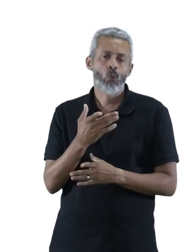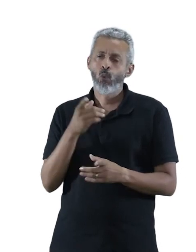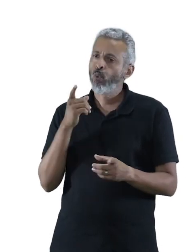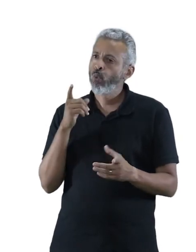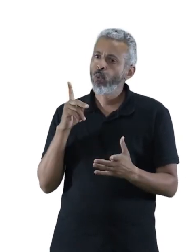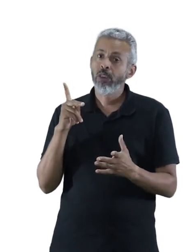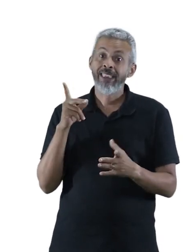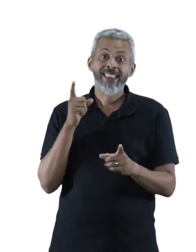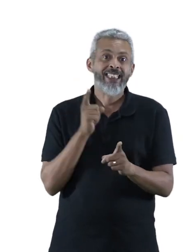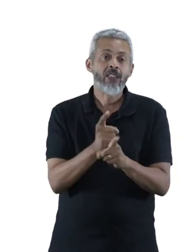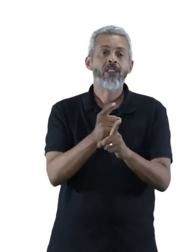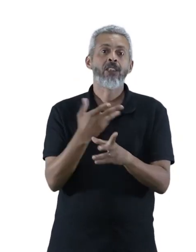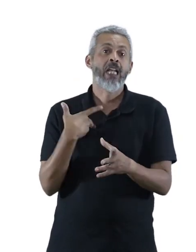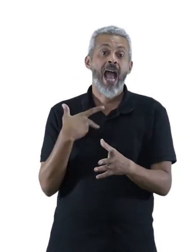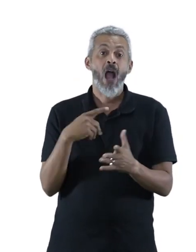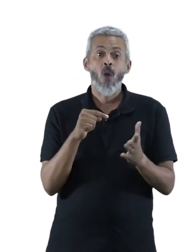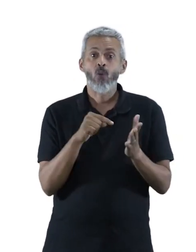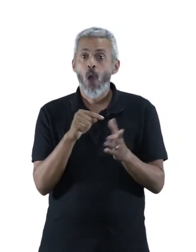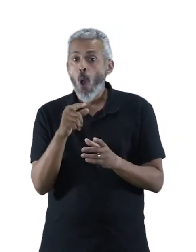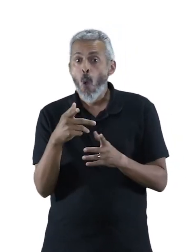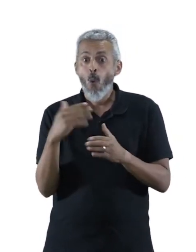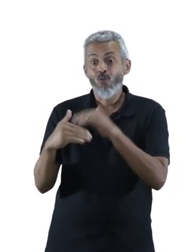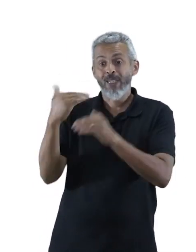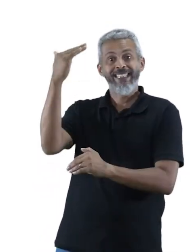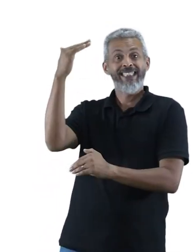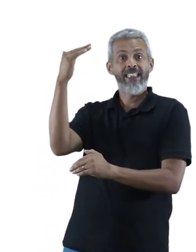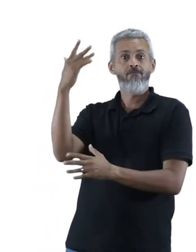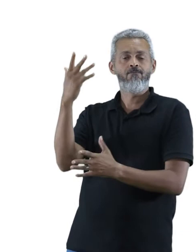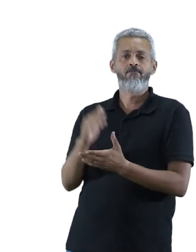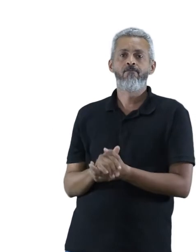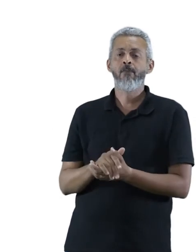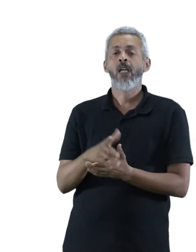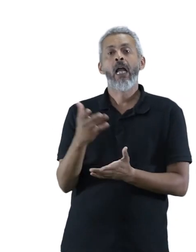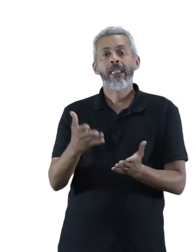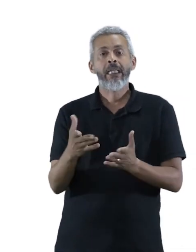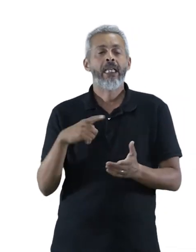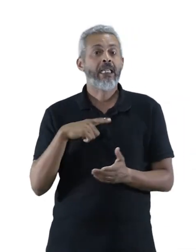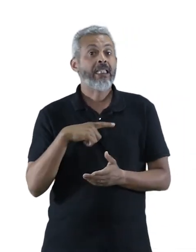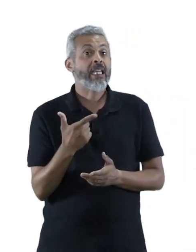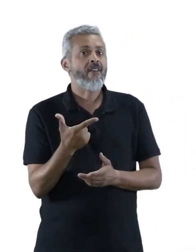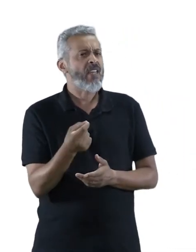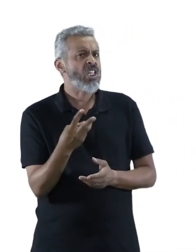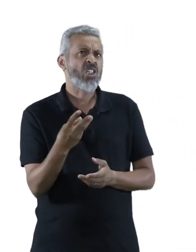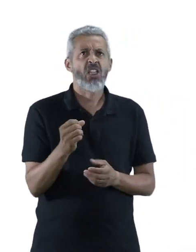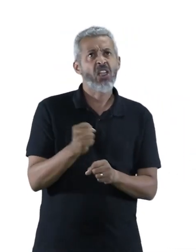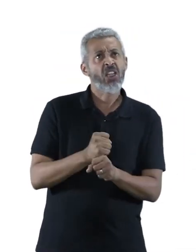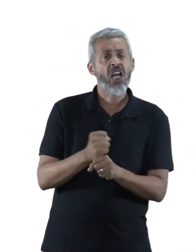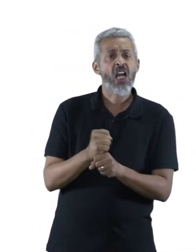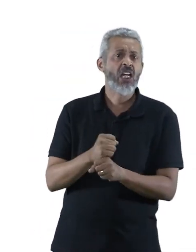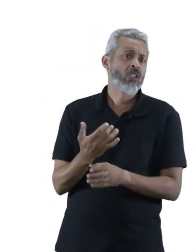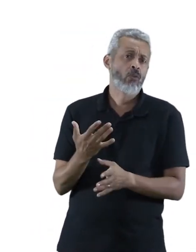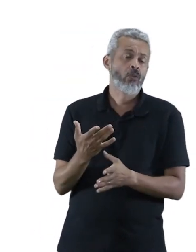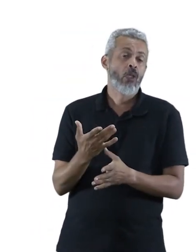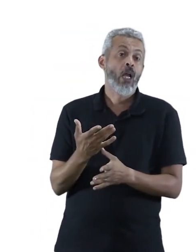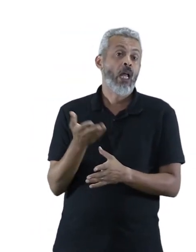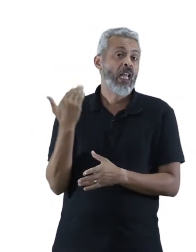os pontos fundamentais do seu crescimento. Isso faz com que a gente tenha 20, 30 anos, mas que não tenha a